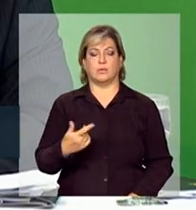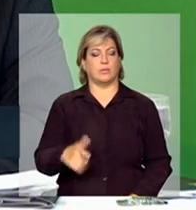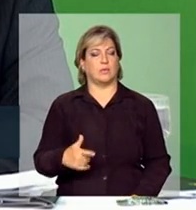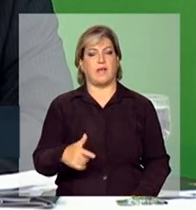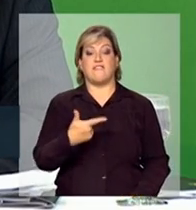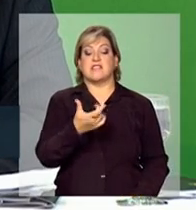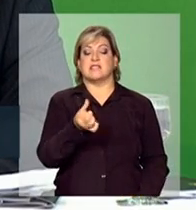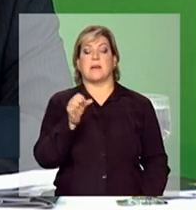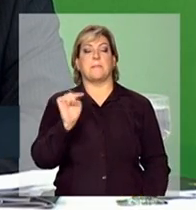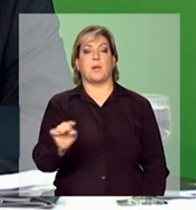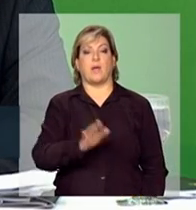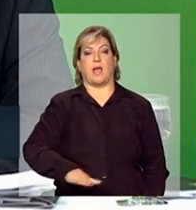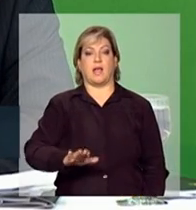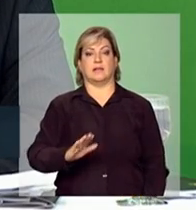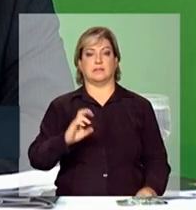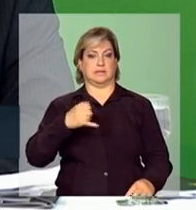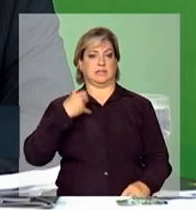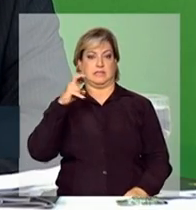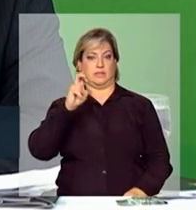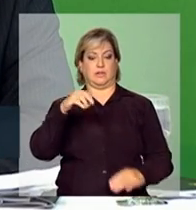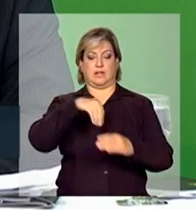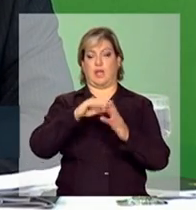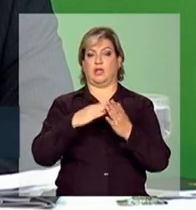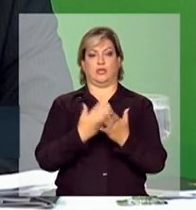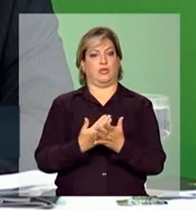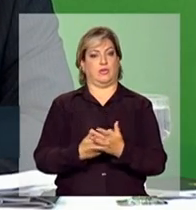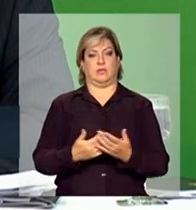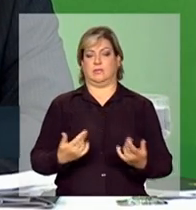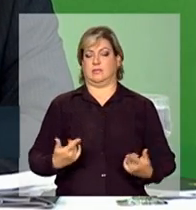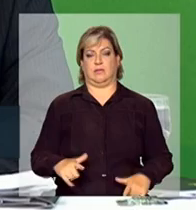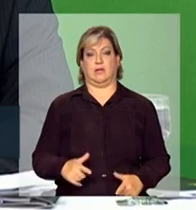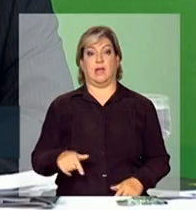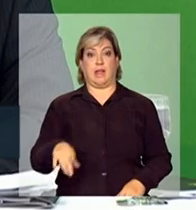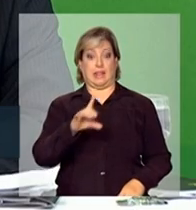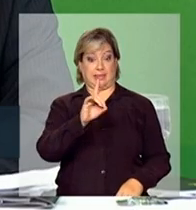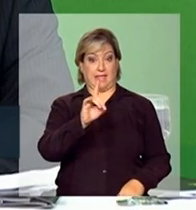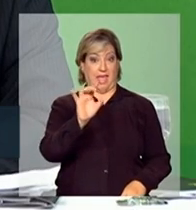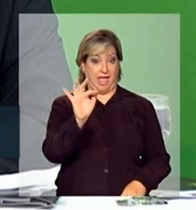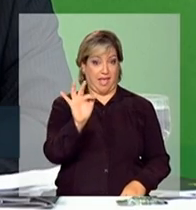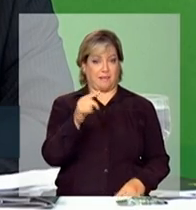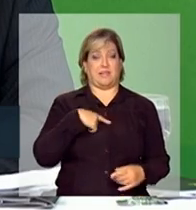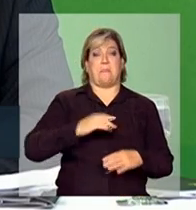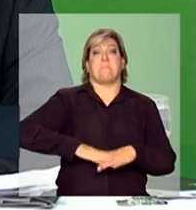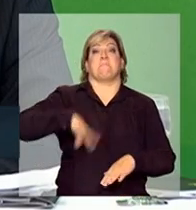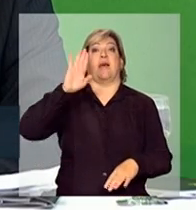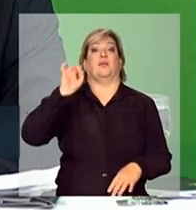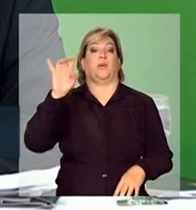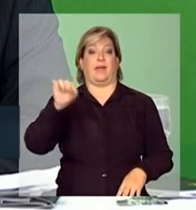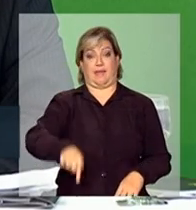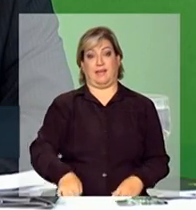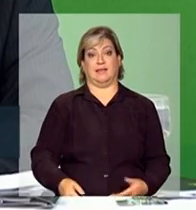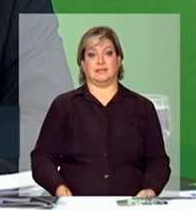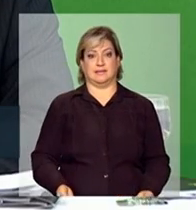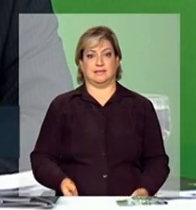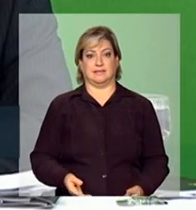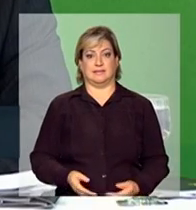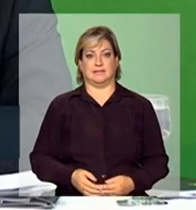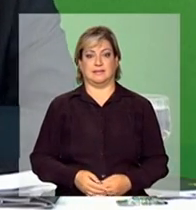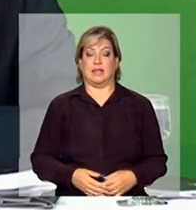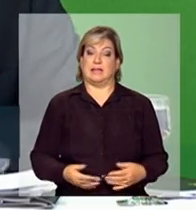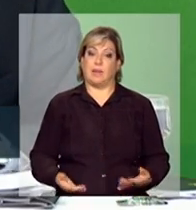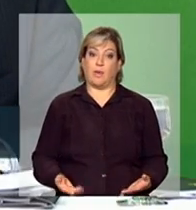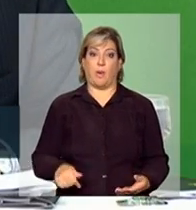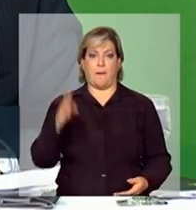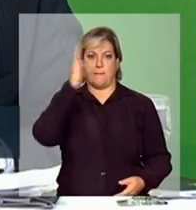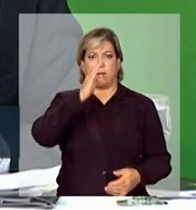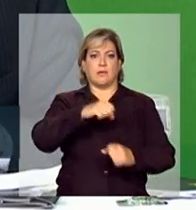crianças com 5 anos na ola eu acho que o Distrito Federal deve ter mais do que isso então